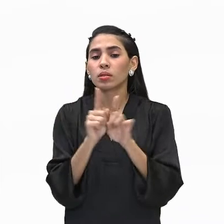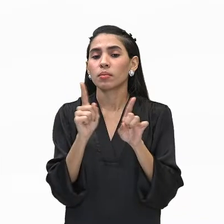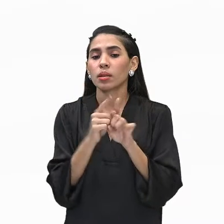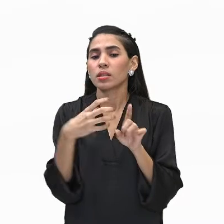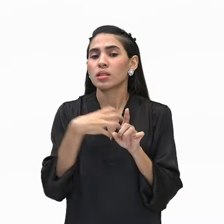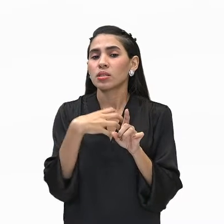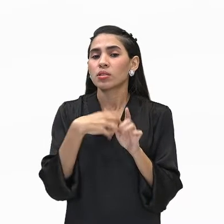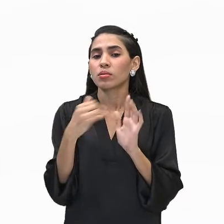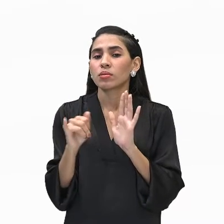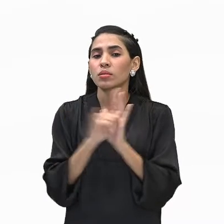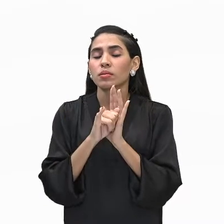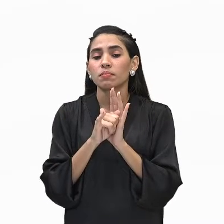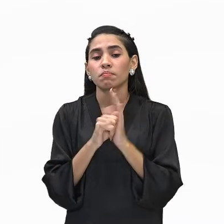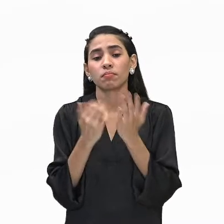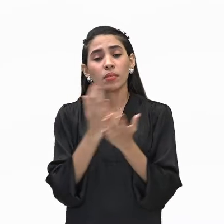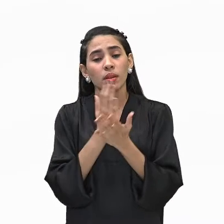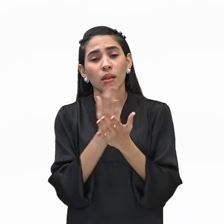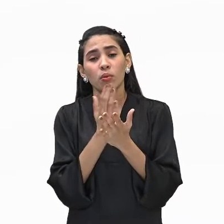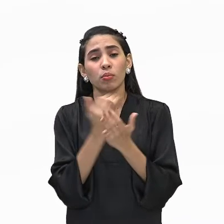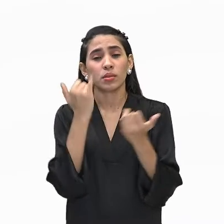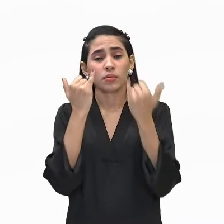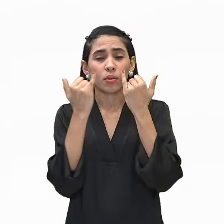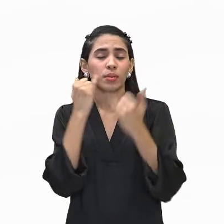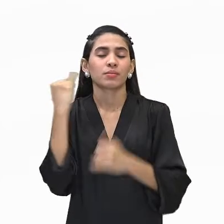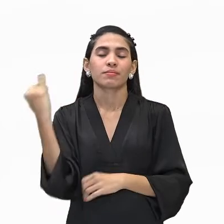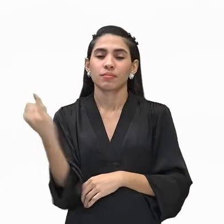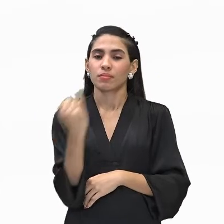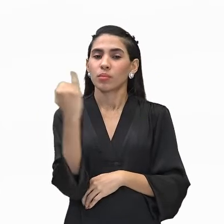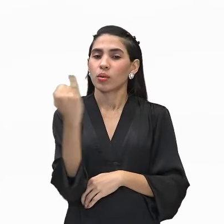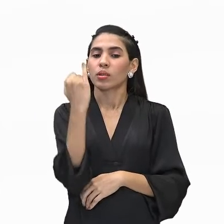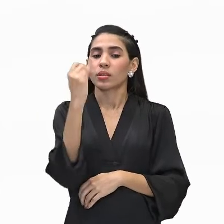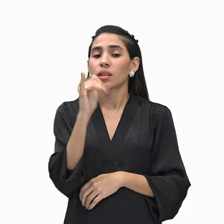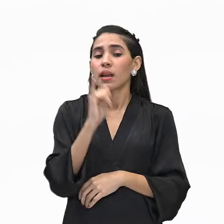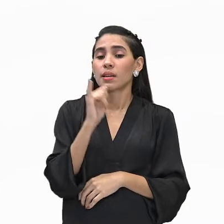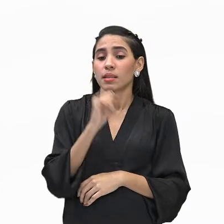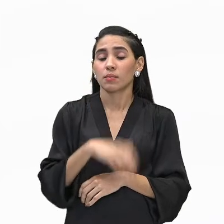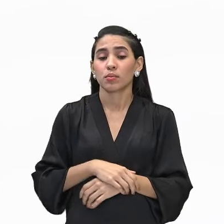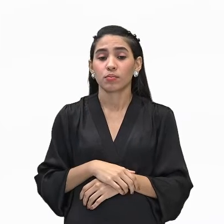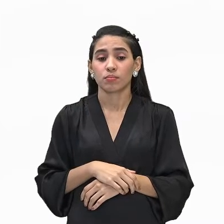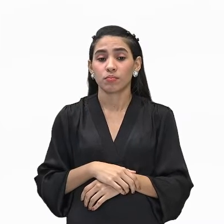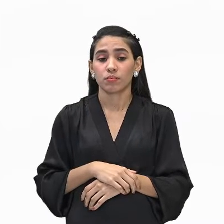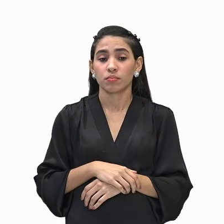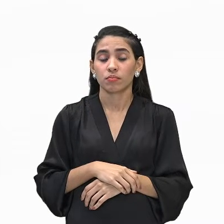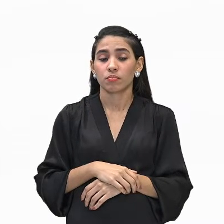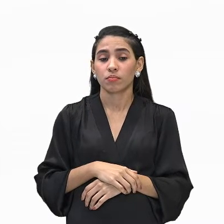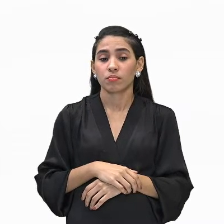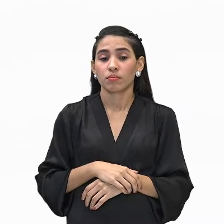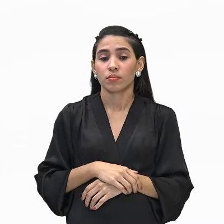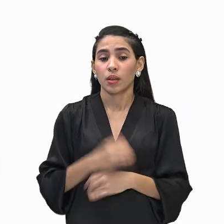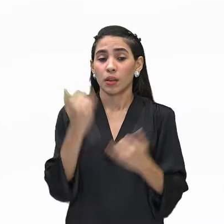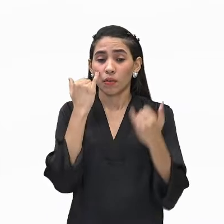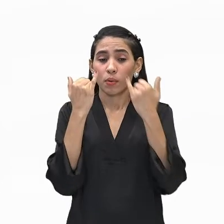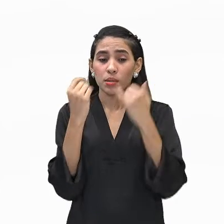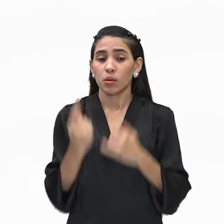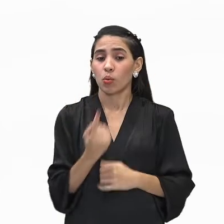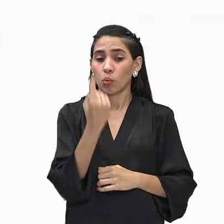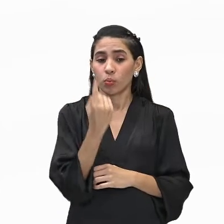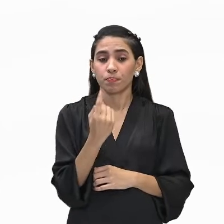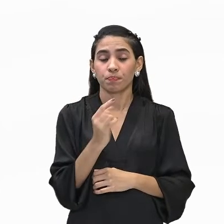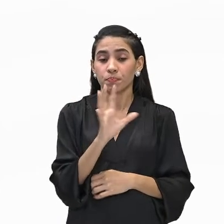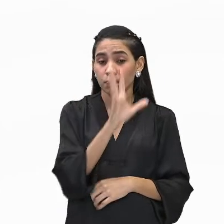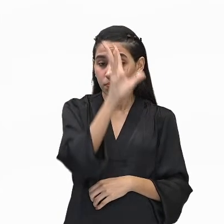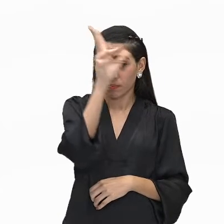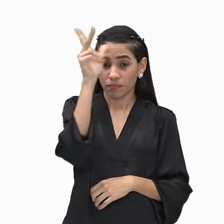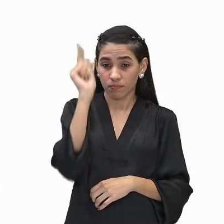de identidade? Então, alguns dados são importantes, como, por exemplo, nosso dado 1. Na região amazônica, os rios têm